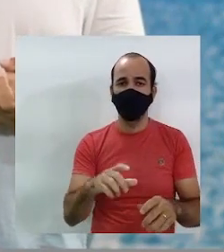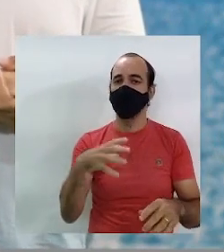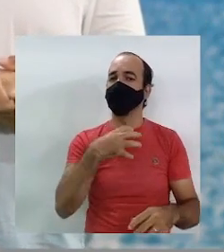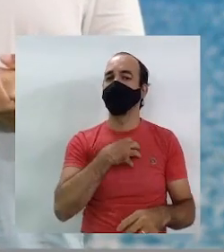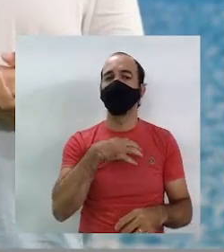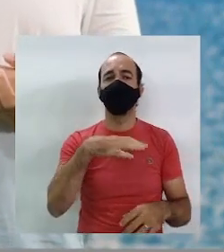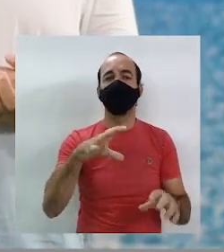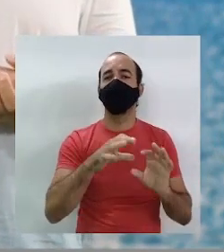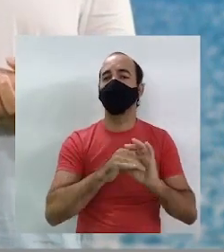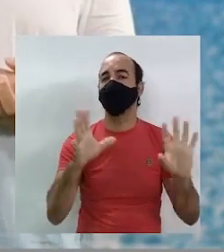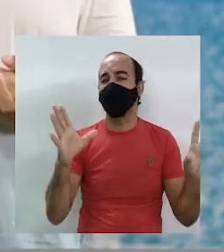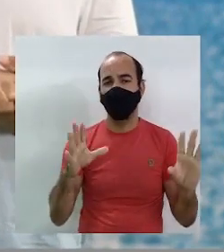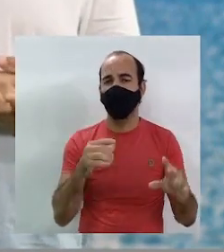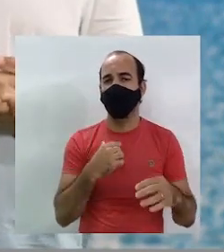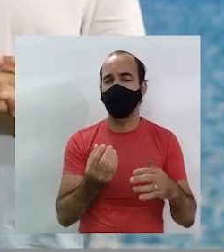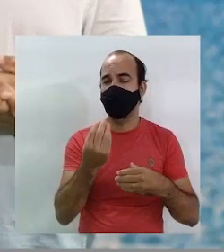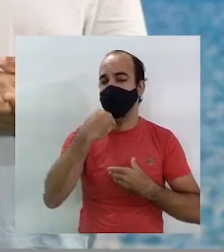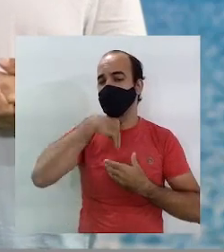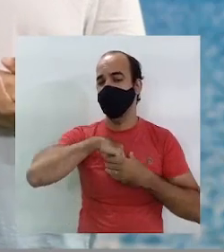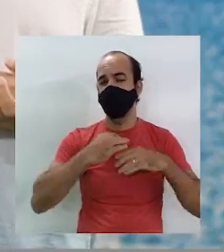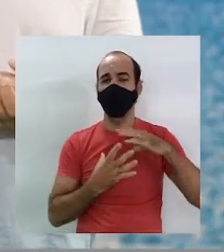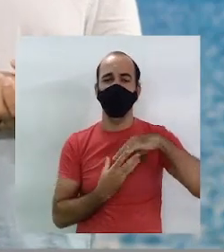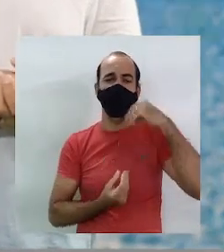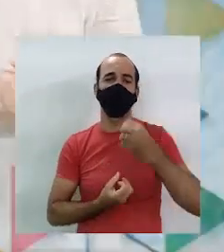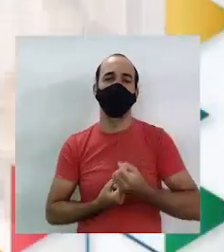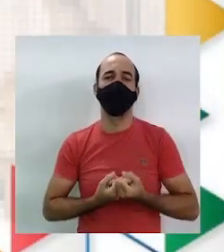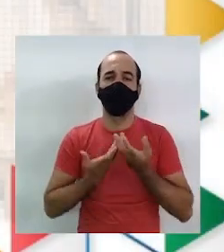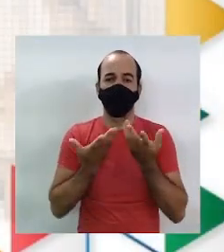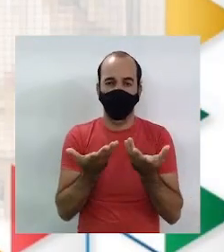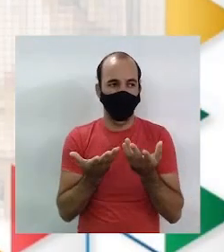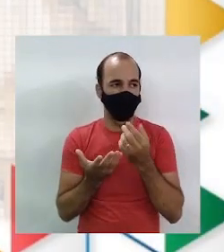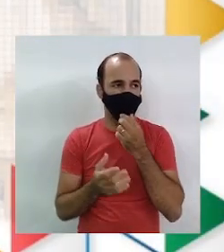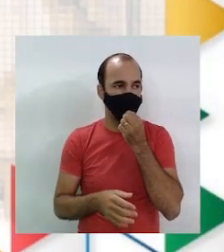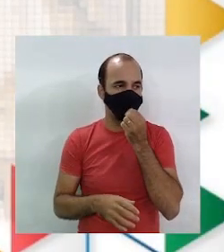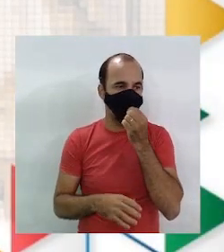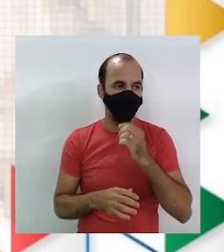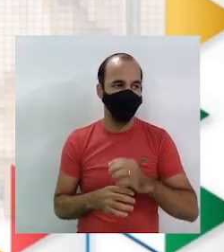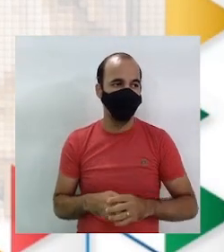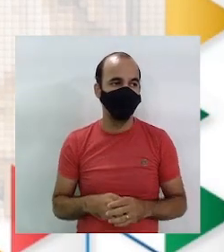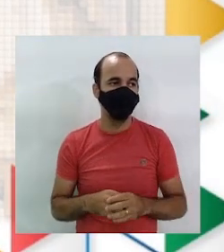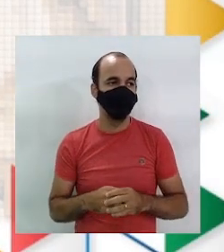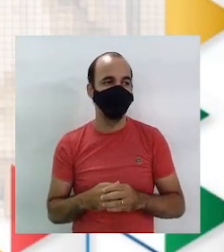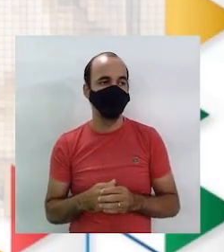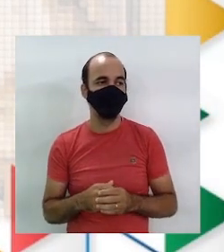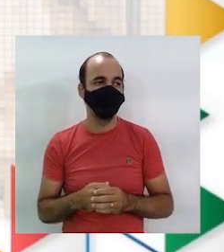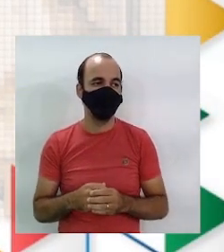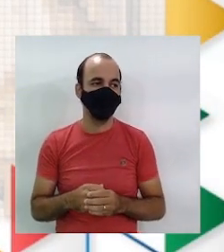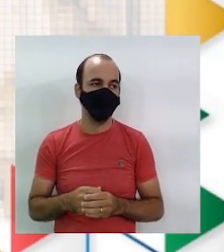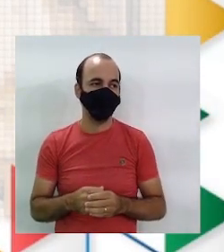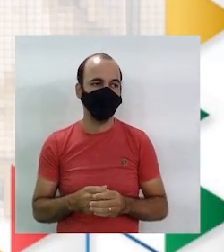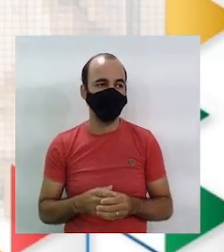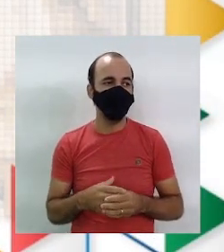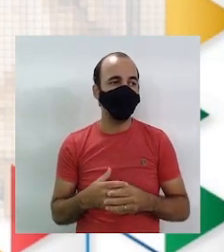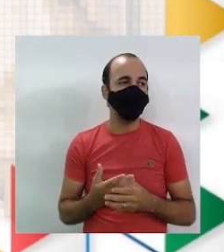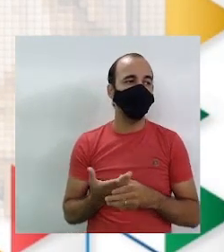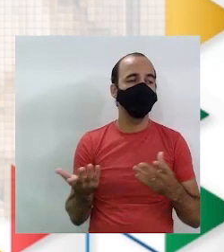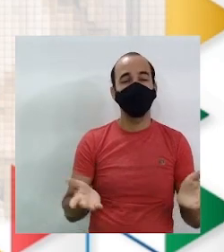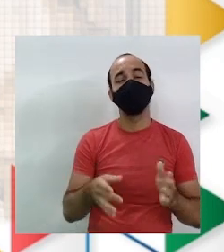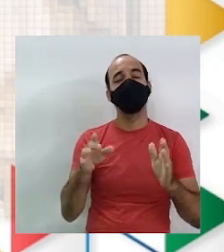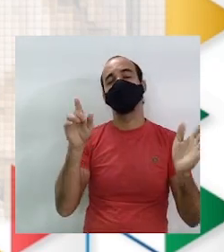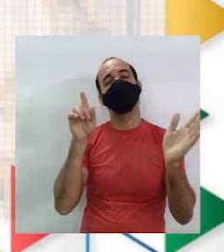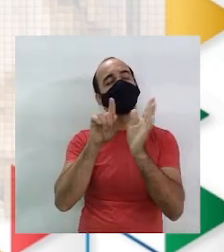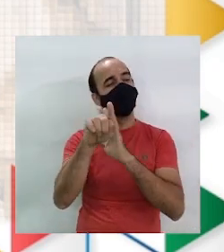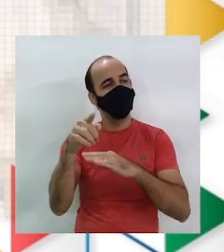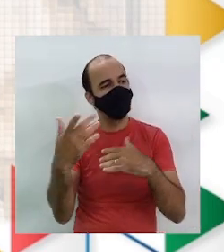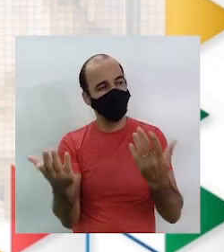estilo é o espelho da alma, tá certo? E aqui na tela nós temos... Bom, questionamento, né? É exatamente o